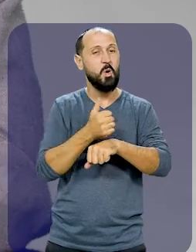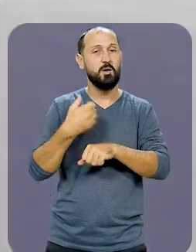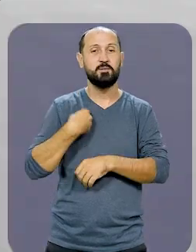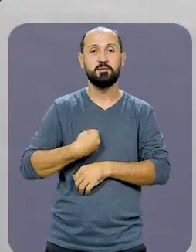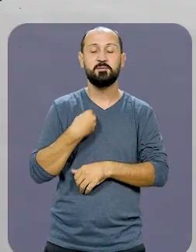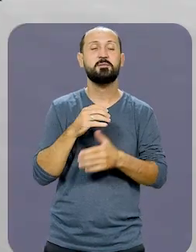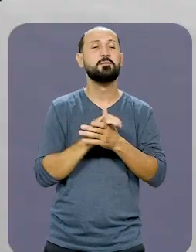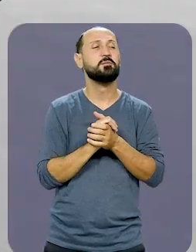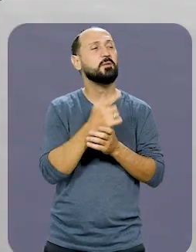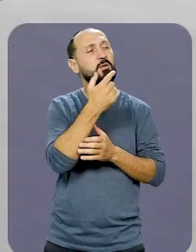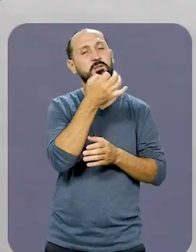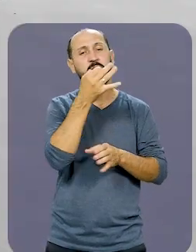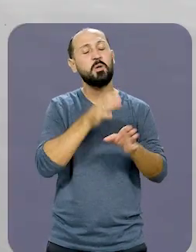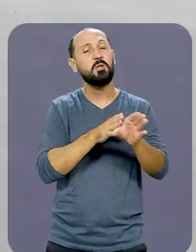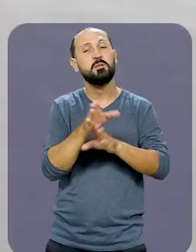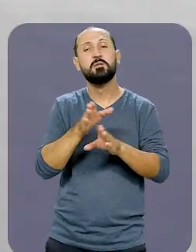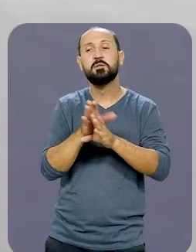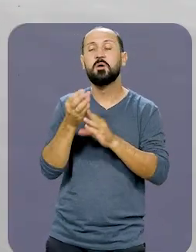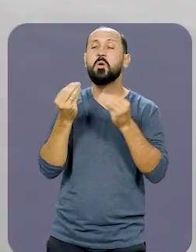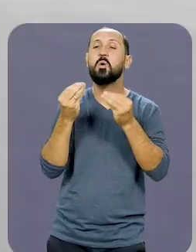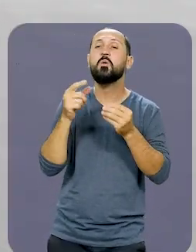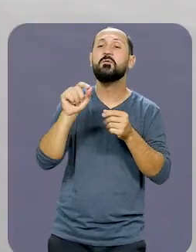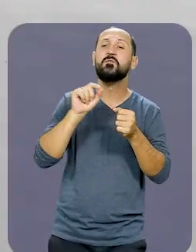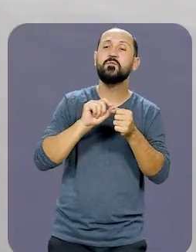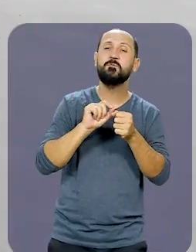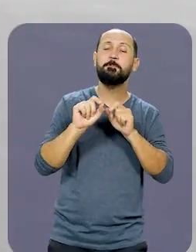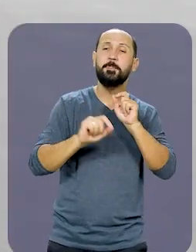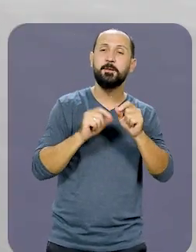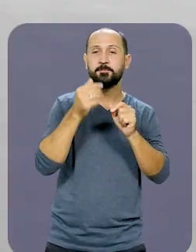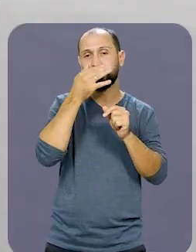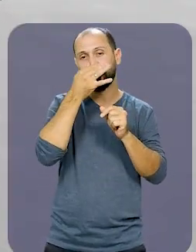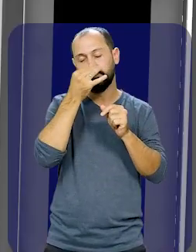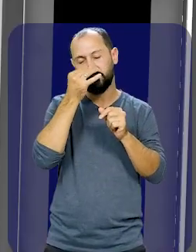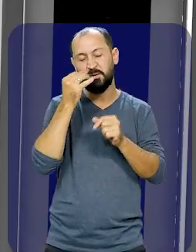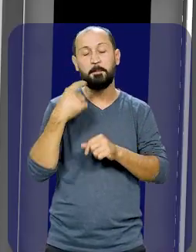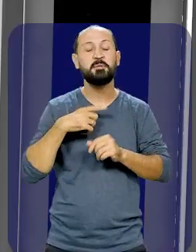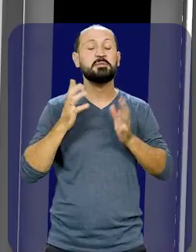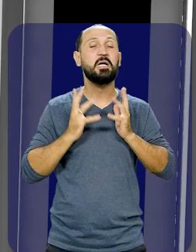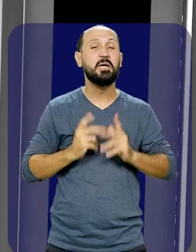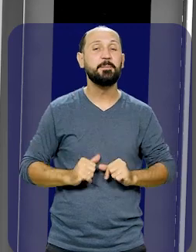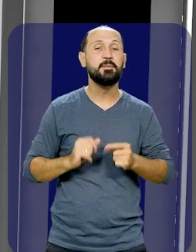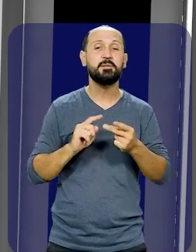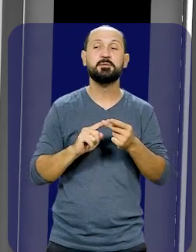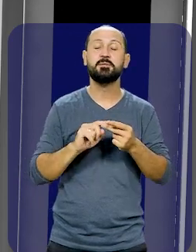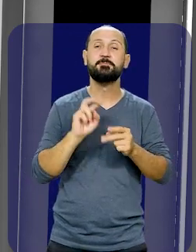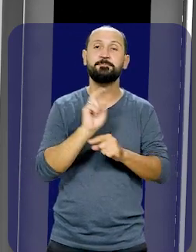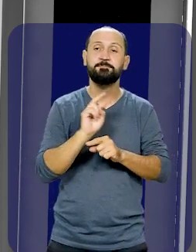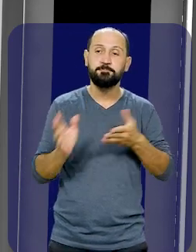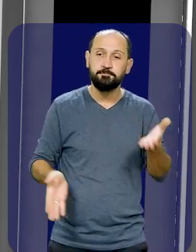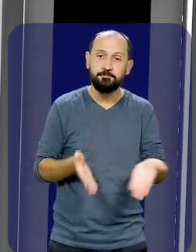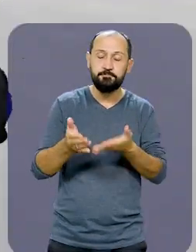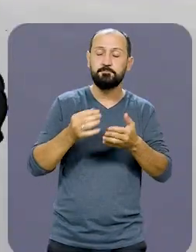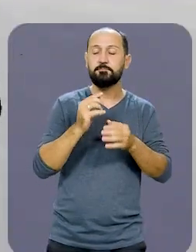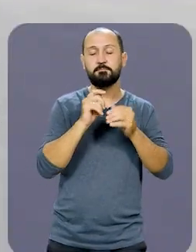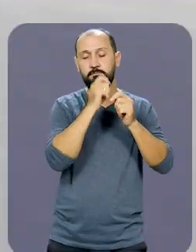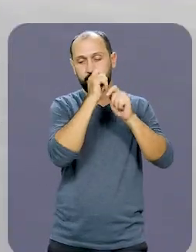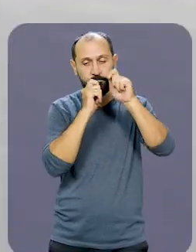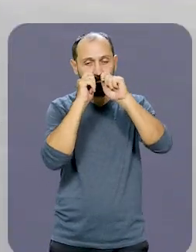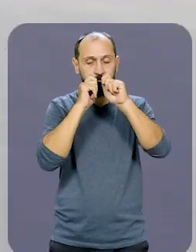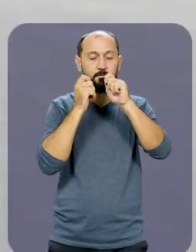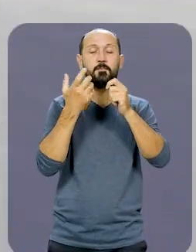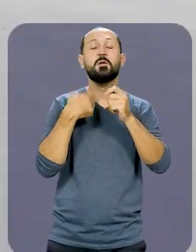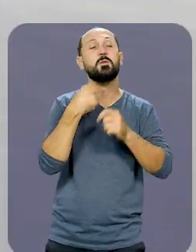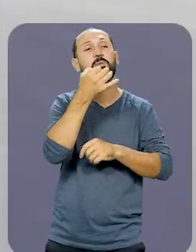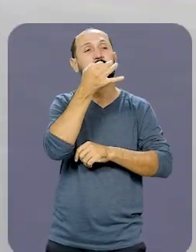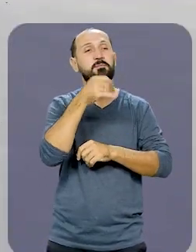de vida. Queria que o senhor desse algumas dicas de como pode ser feito. Tem que ter uma higiene mais elaborada, né, nas narinas. Eu queria